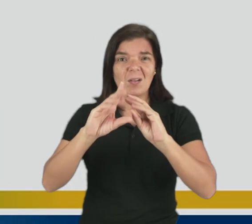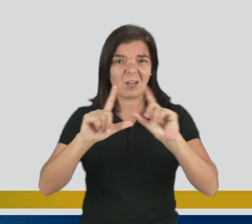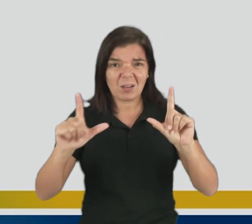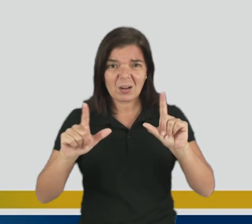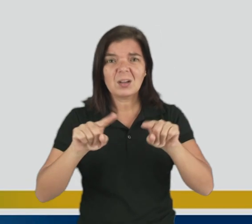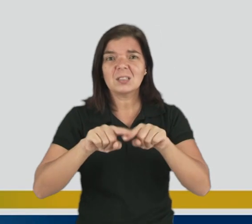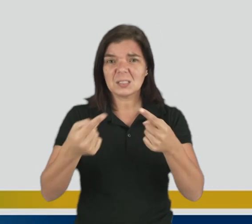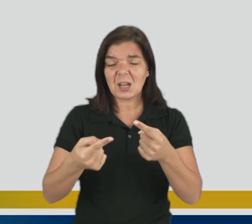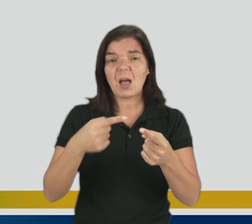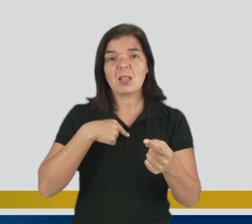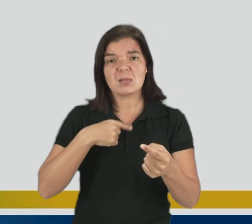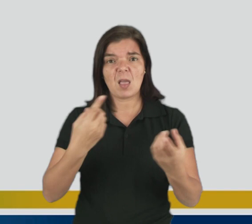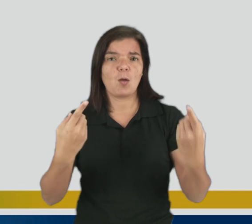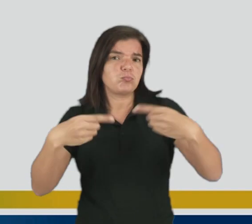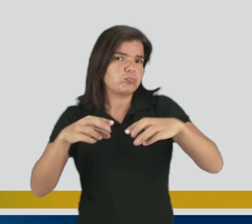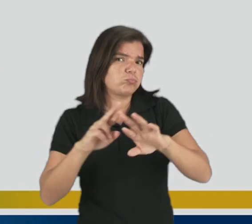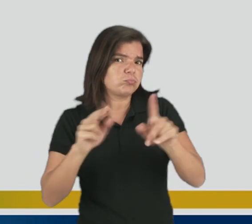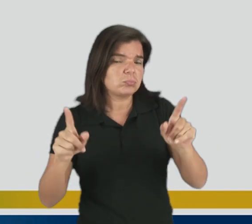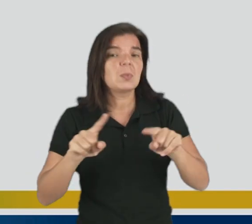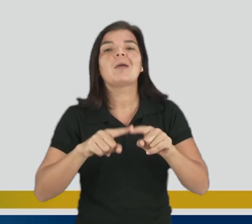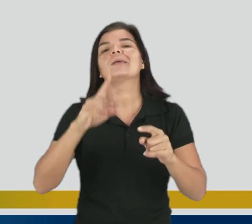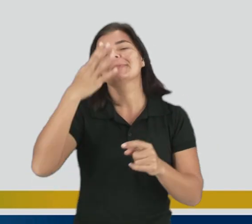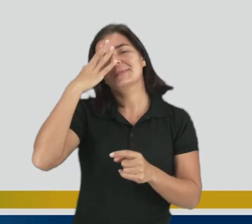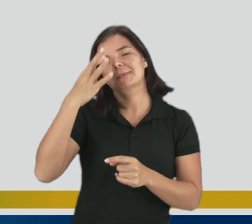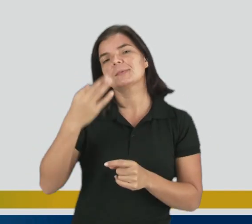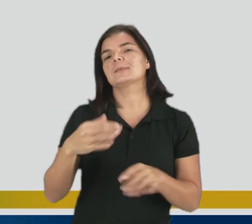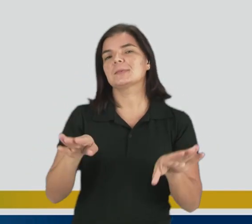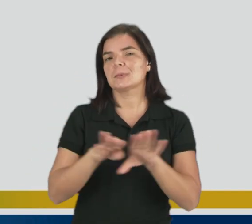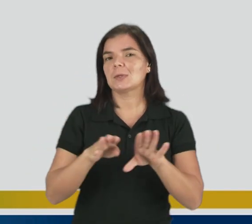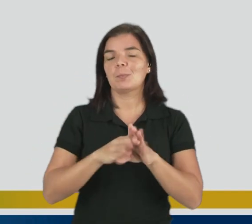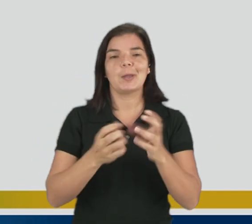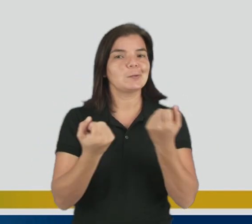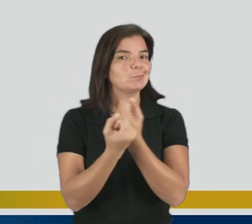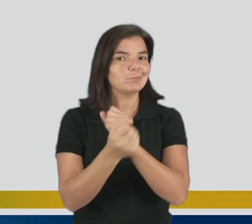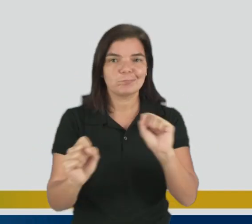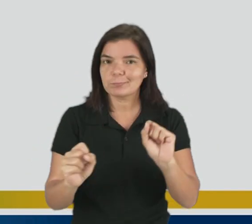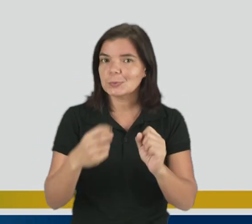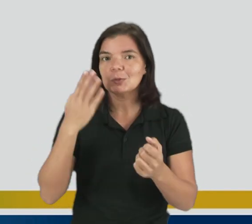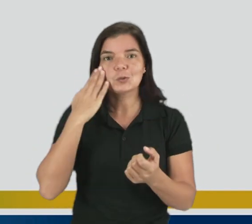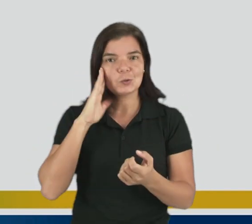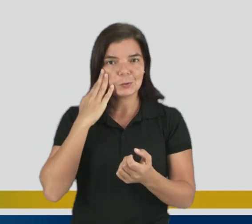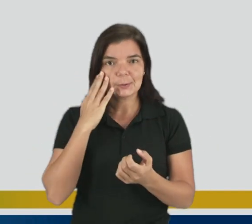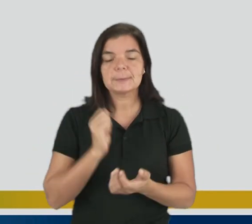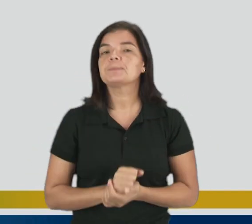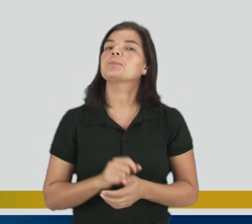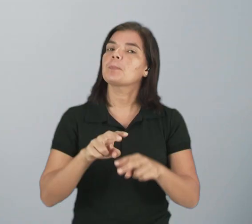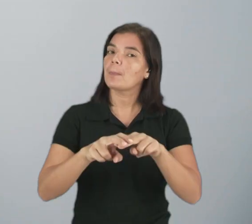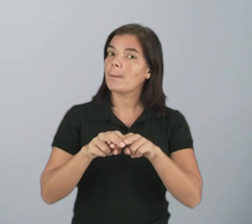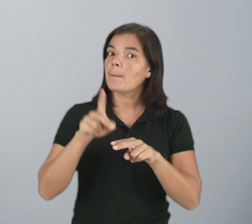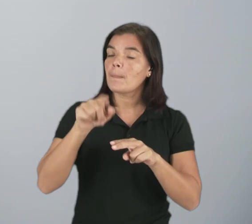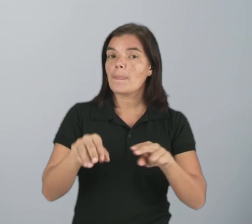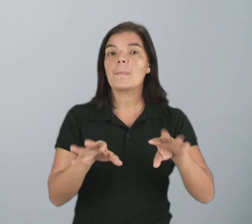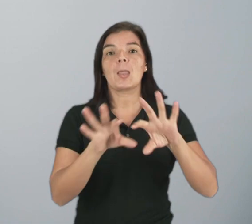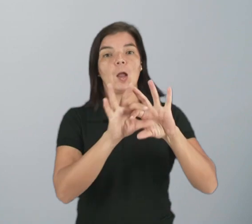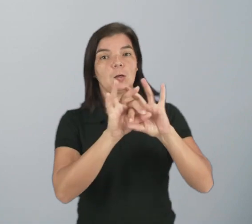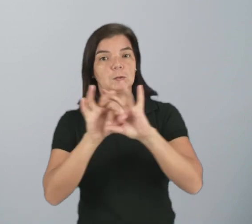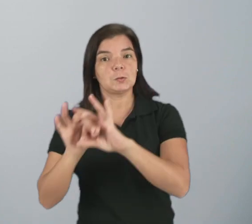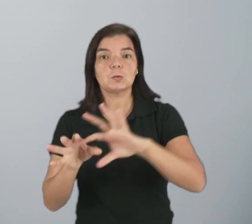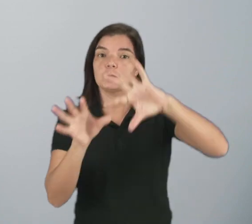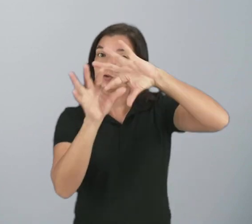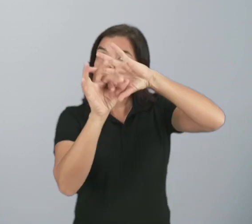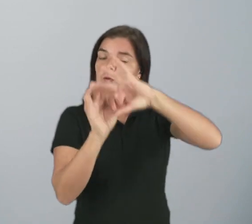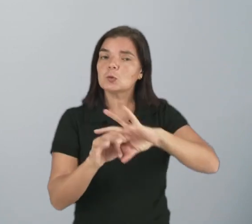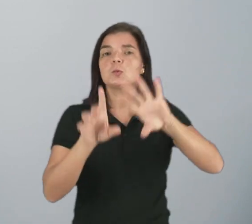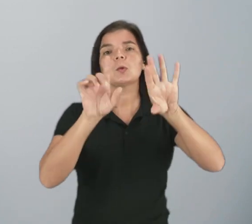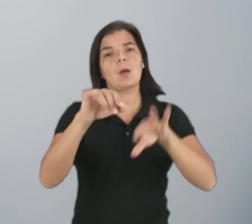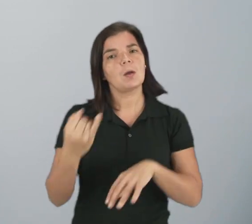lógica ou até mesmo se contradiz, também certamente será impossível de ser compreendido. É por isso que a coesão e a coerência são